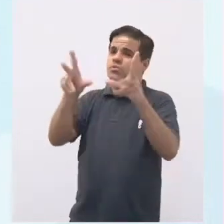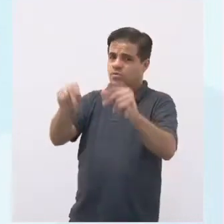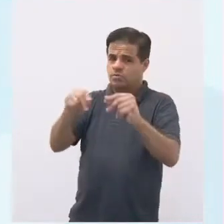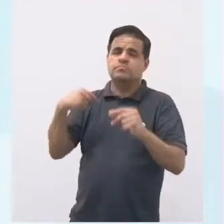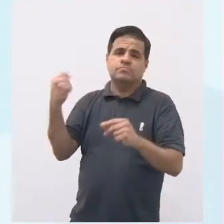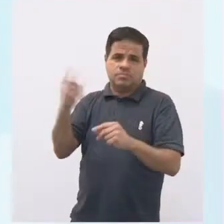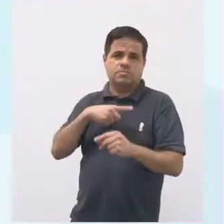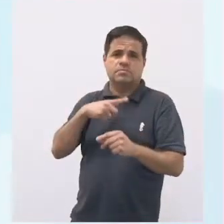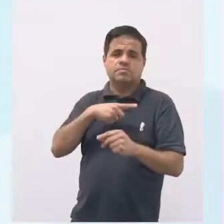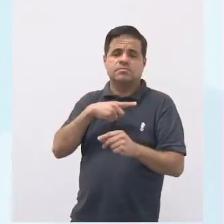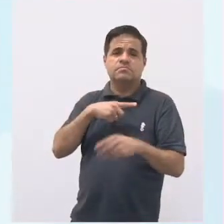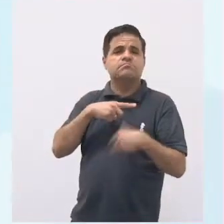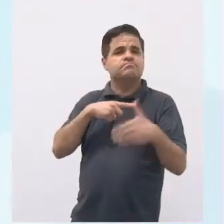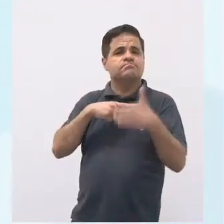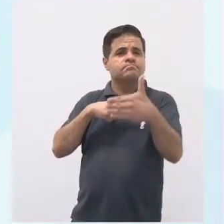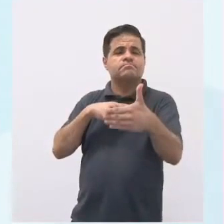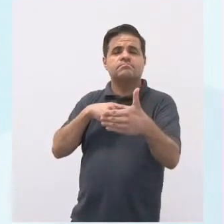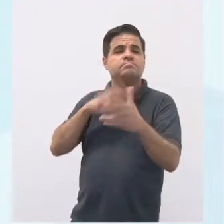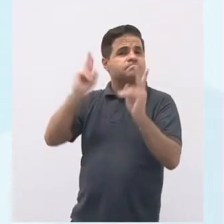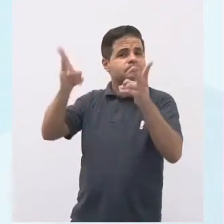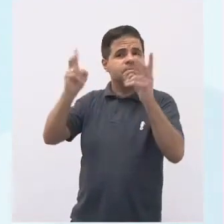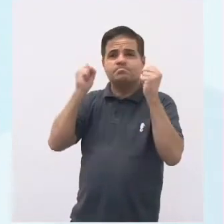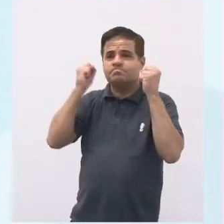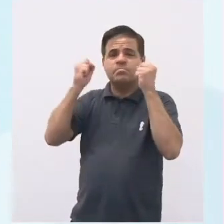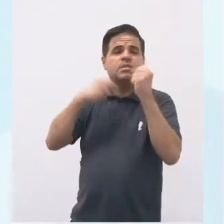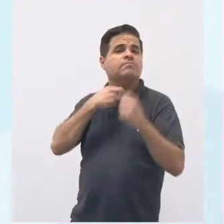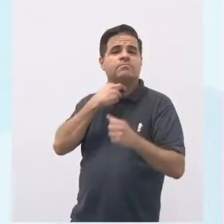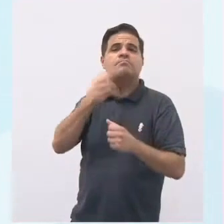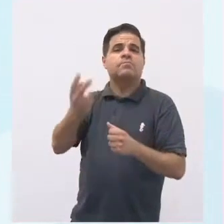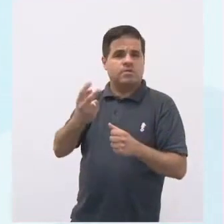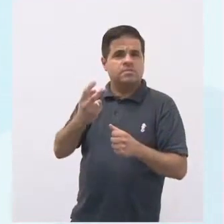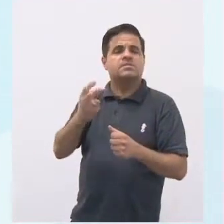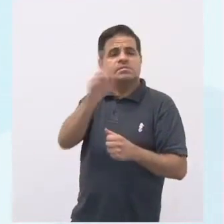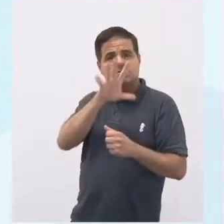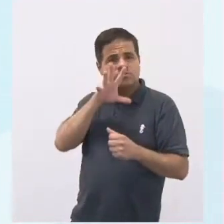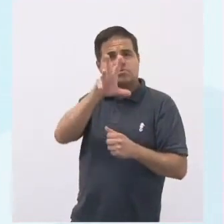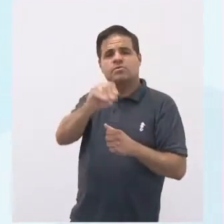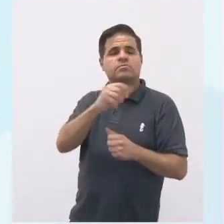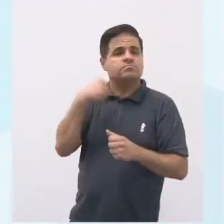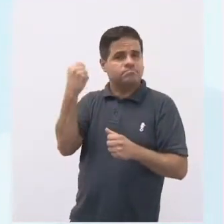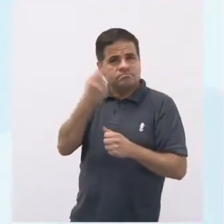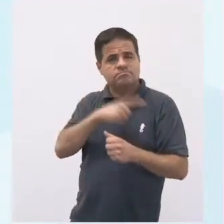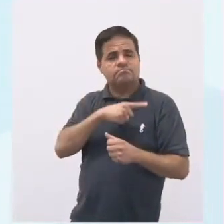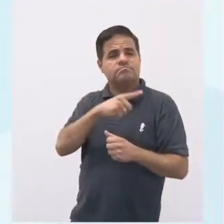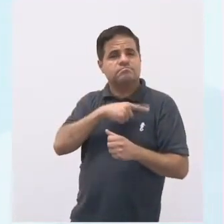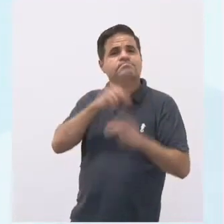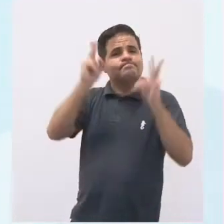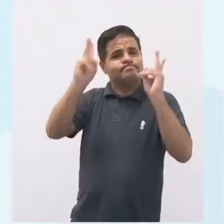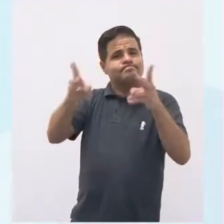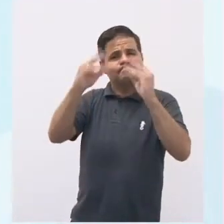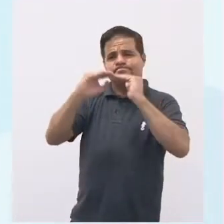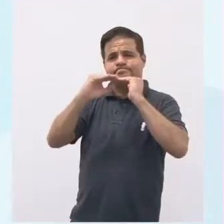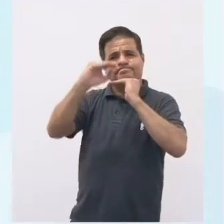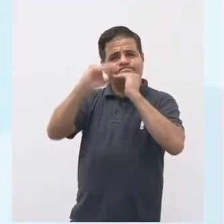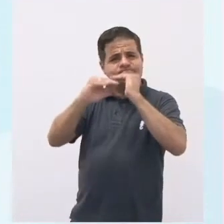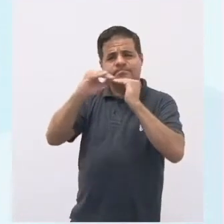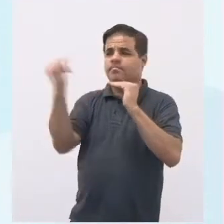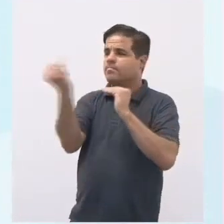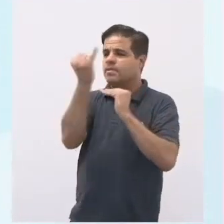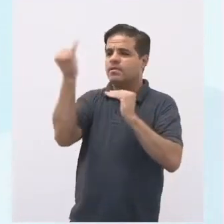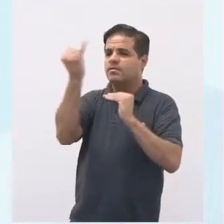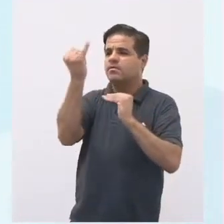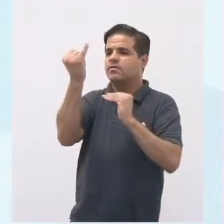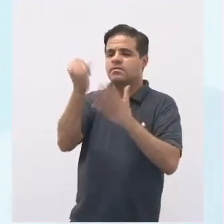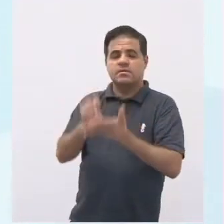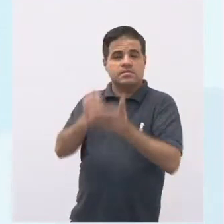têm o mesmo poder de voz, né? E todos estamos aí no mesmo patamar de importância de